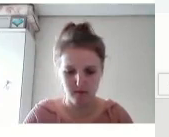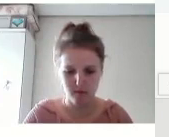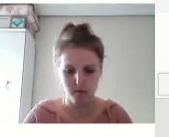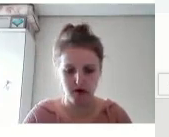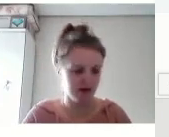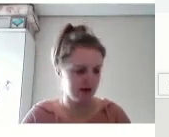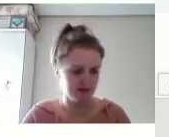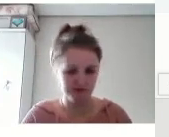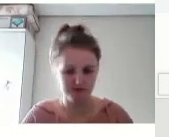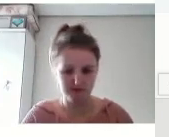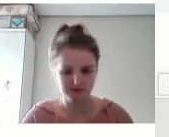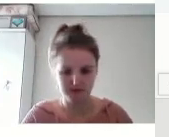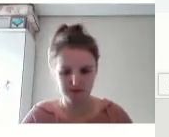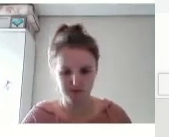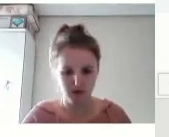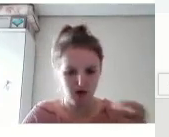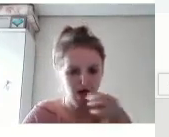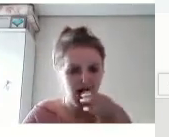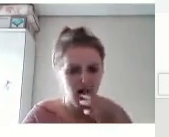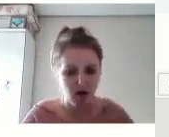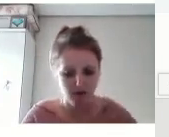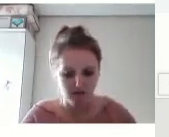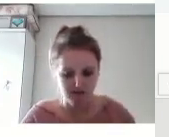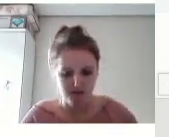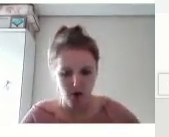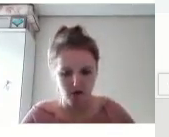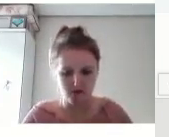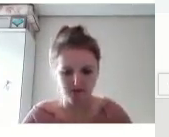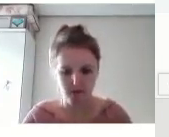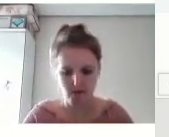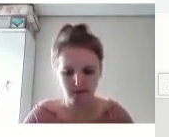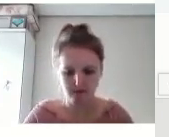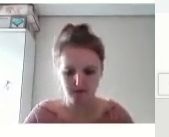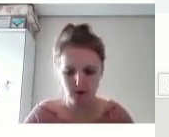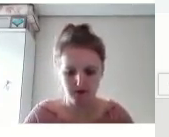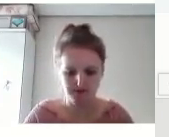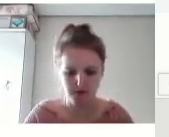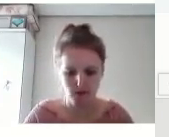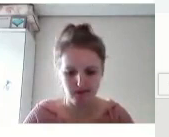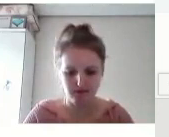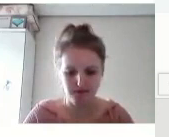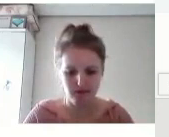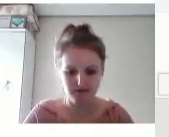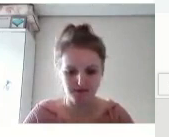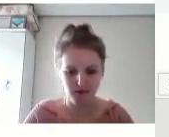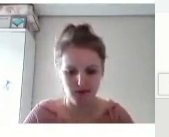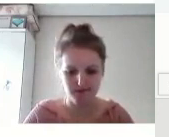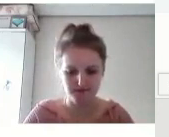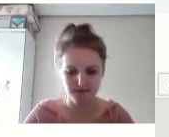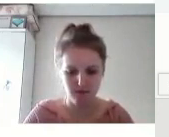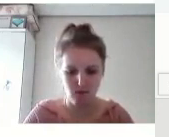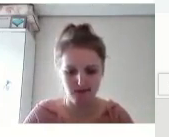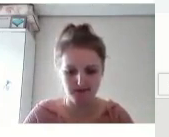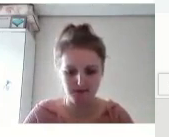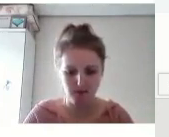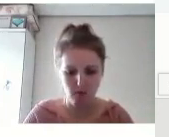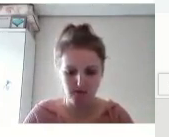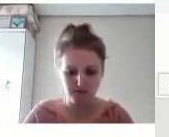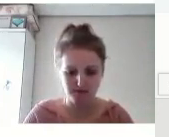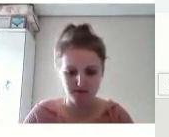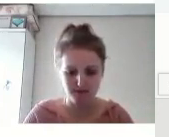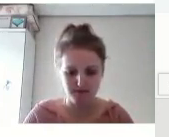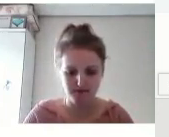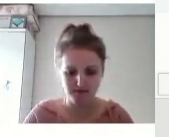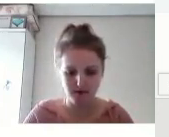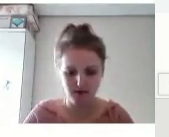se eu acreditasse nessa analogia, né, o φ ponto, que equivale aqui na mecânica clássica ao Q ponto,